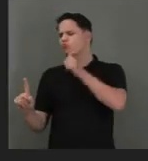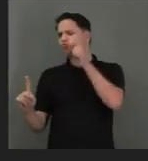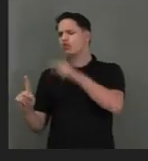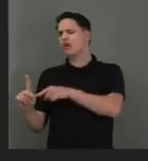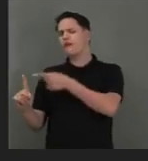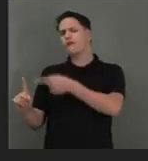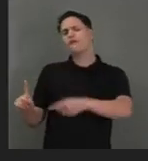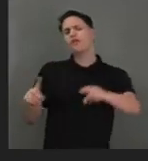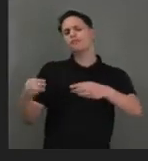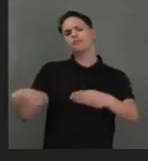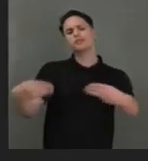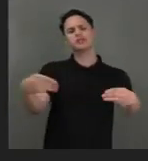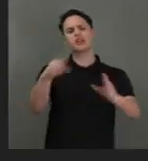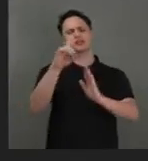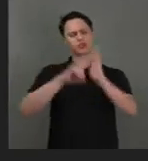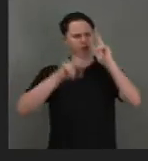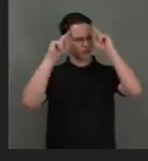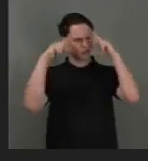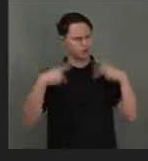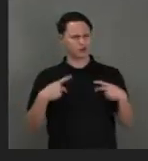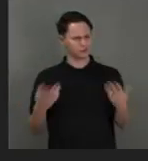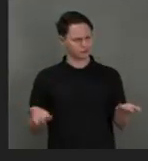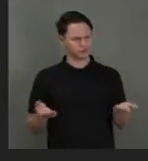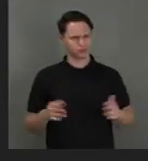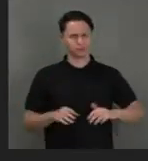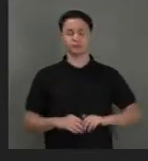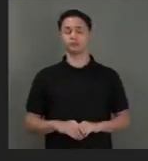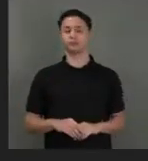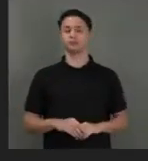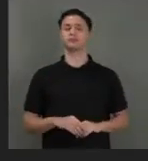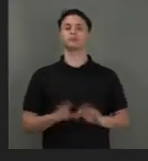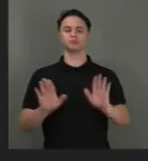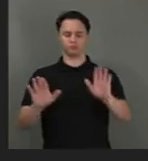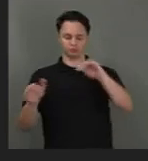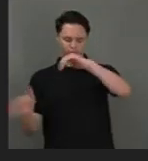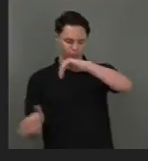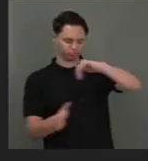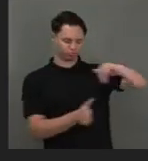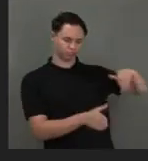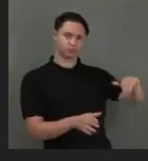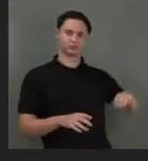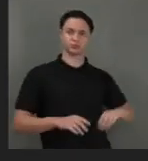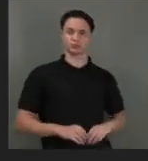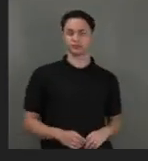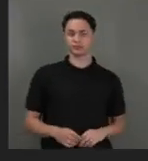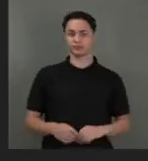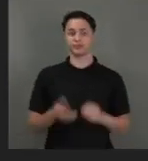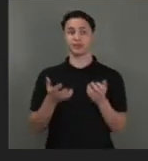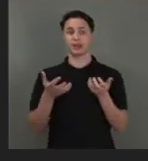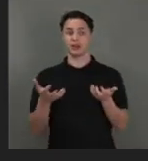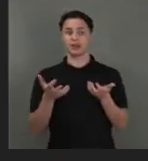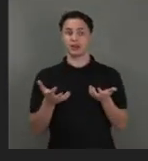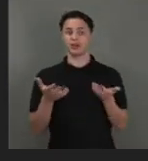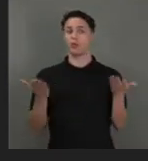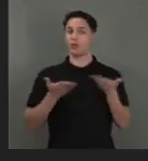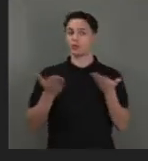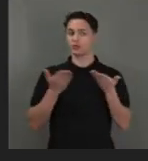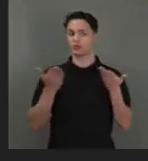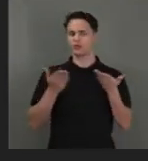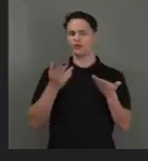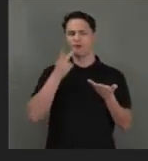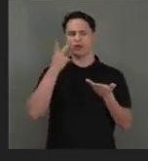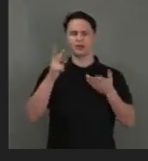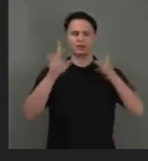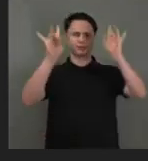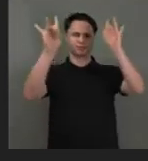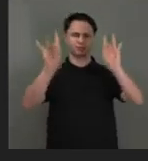Direitos Humanos do governo Lula no Brasil. Mas, presidente, eu queria falar hoje, especialmente